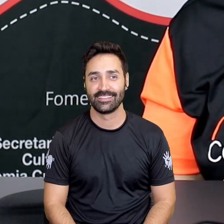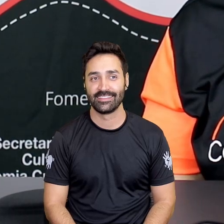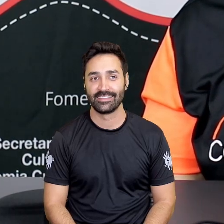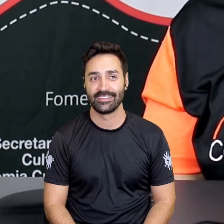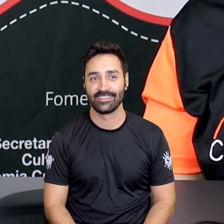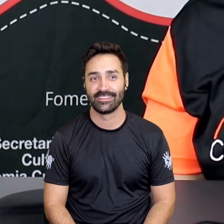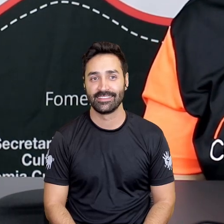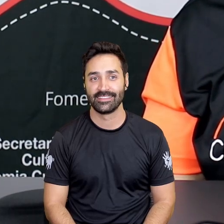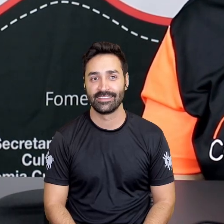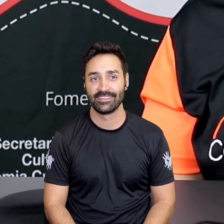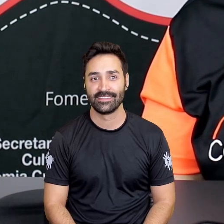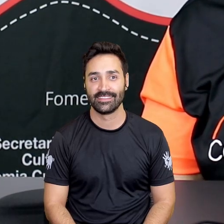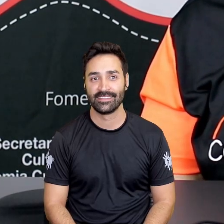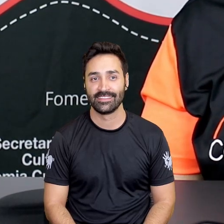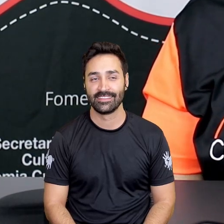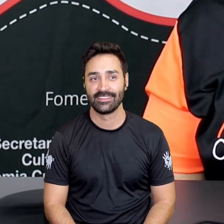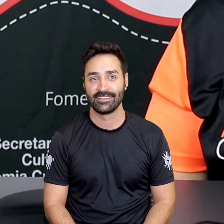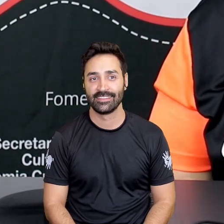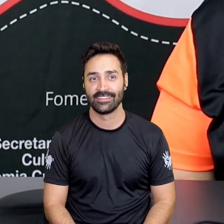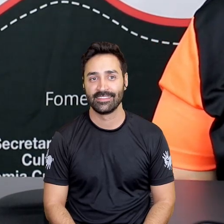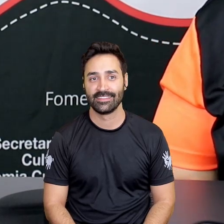É James. Boa noite.